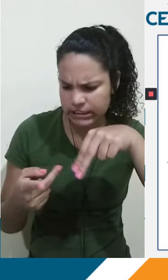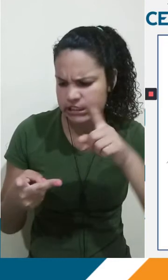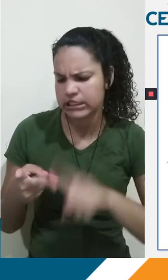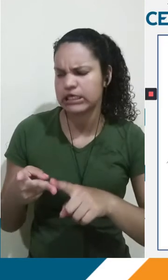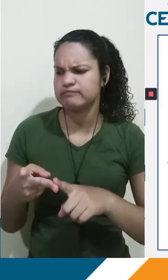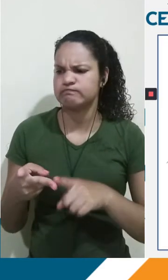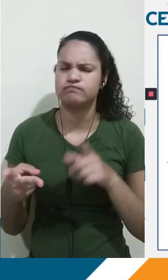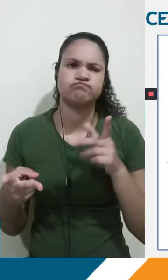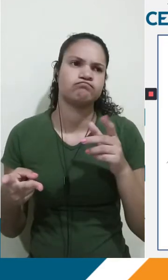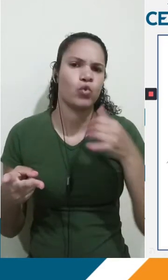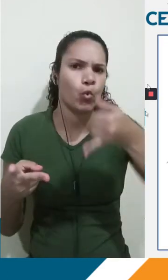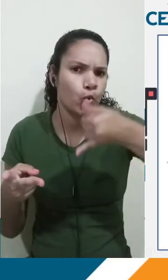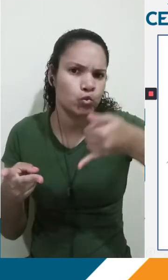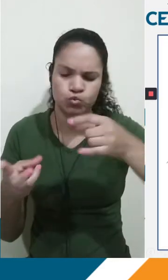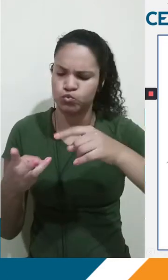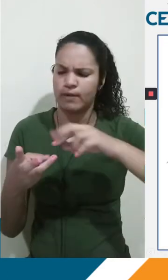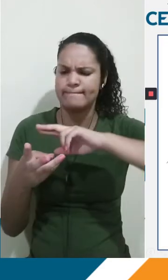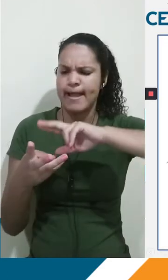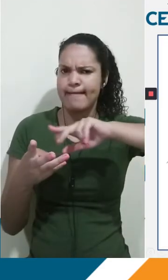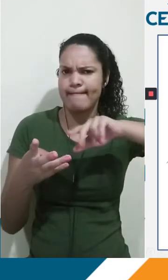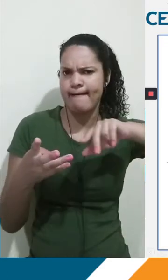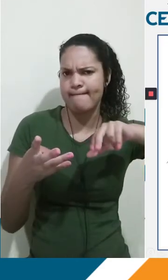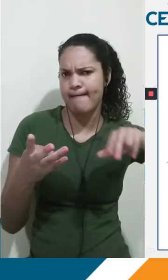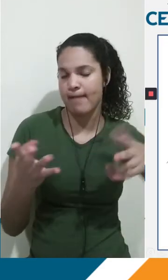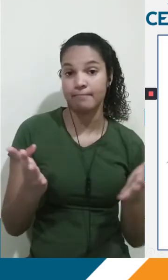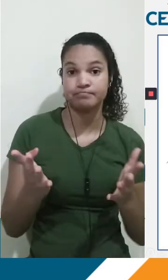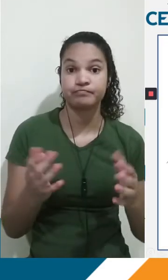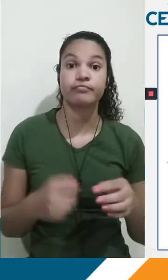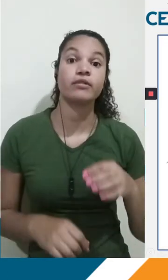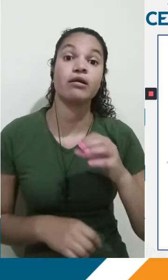aquele X-bacon. E em geral, como a gente